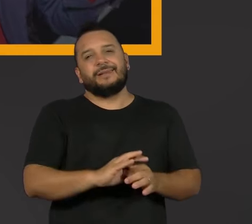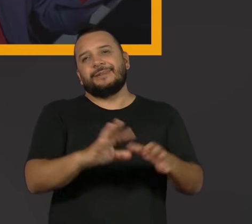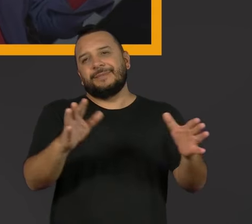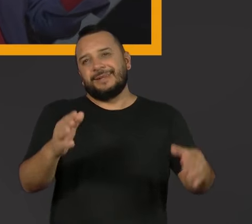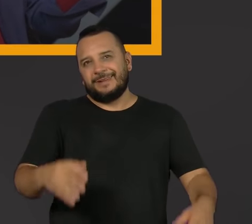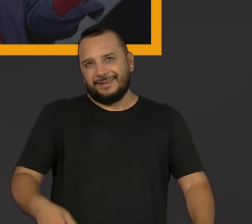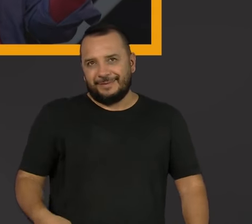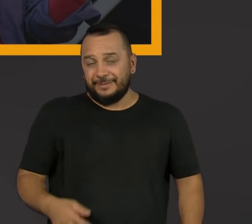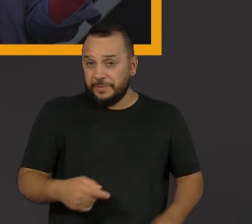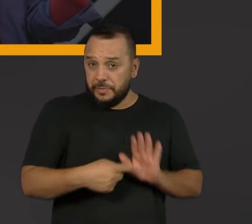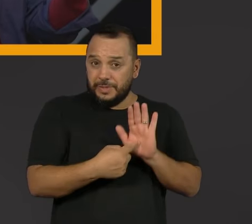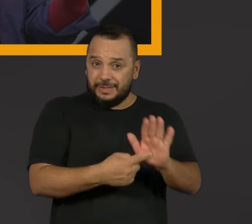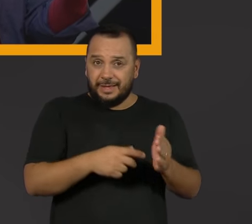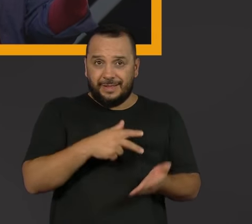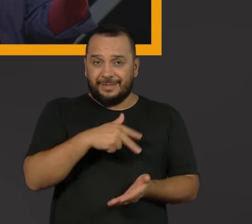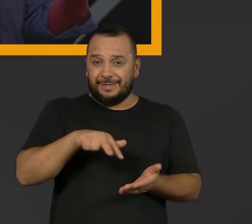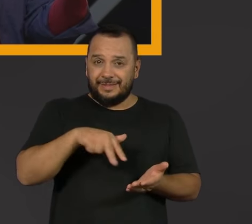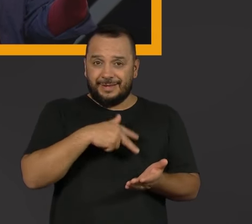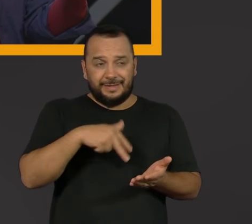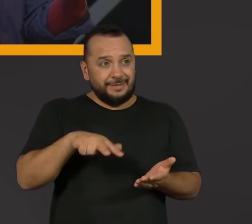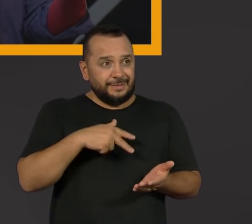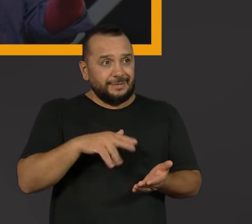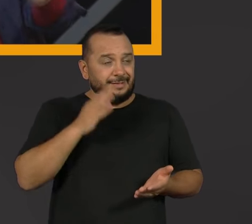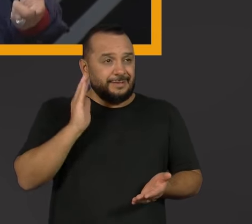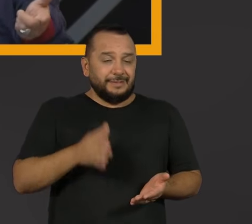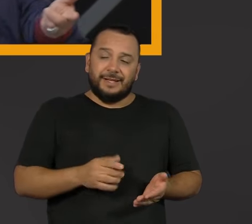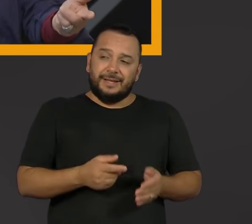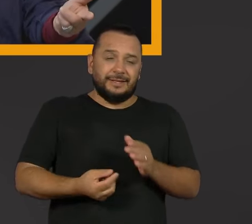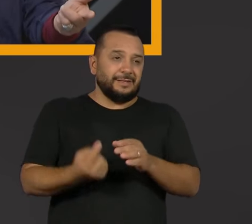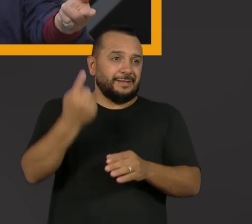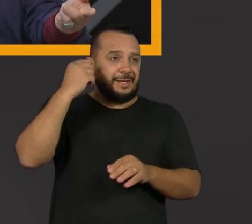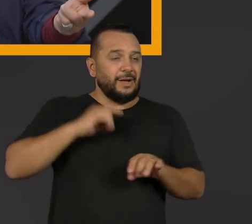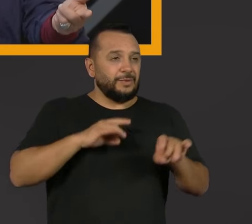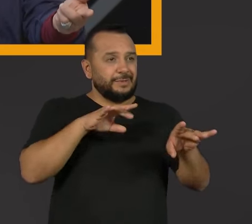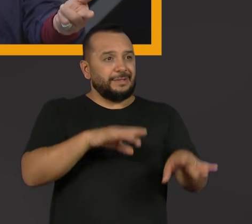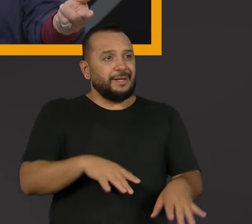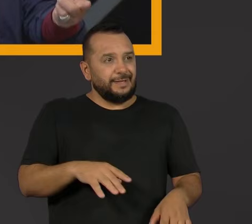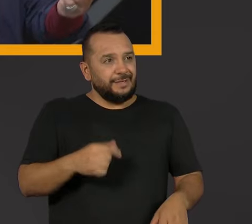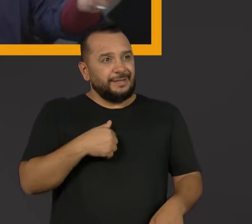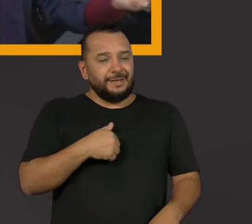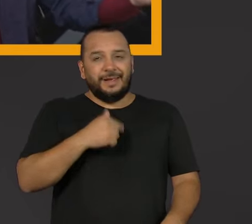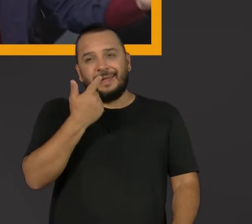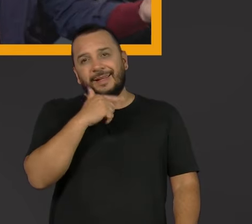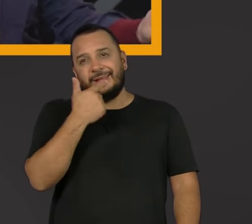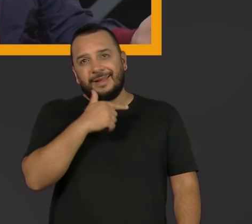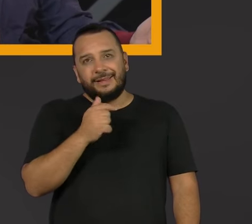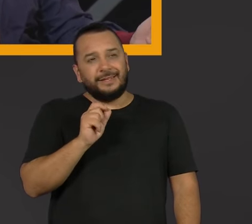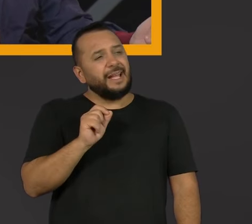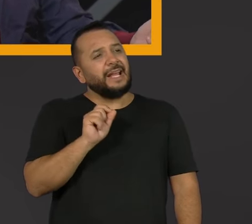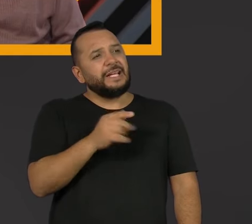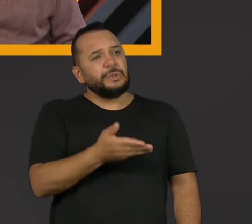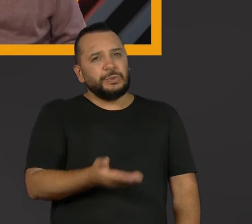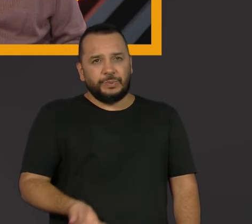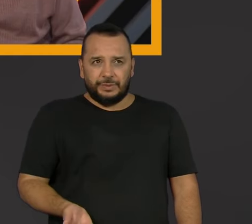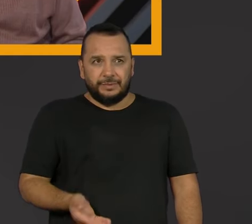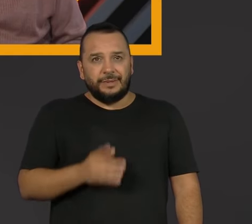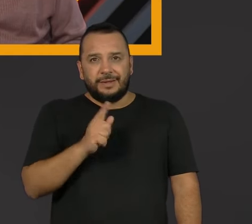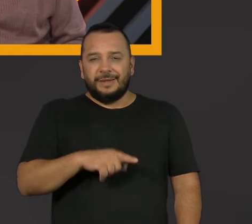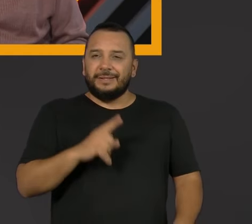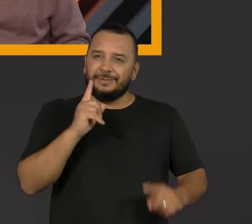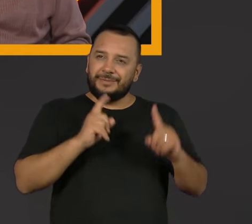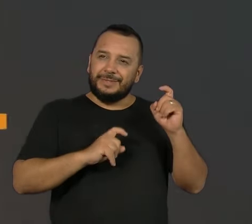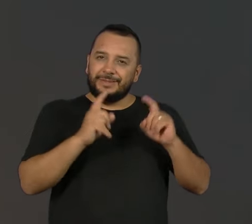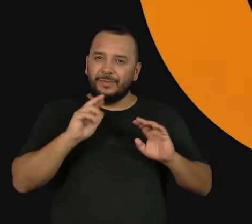Se você mostrar a dança de um aborígene da Austrália, ele morre de rir e diz: tio, o que é isso? Isso é uma